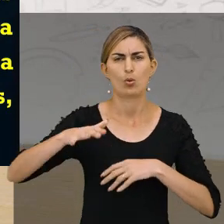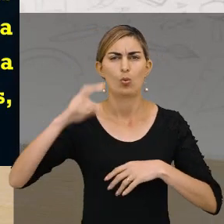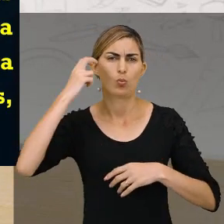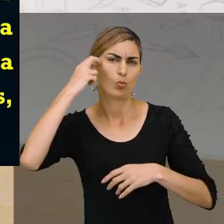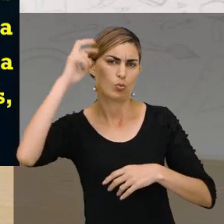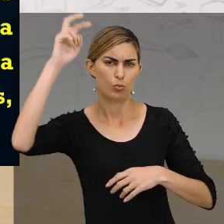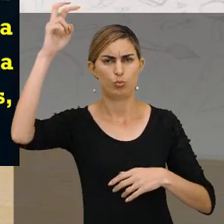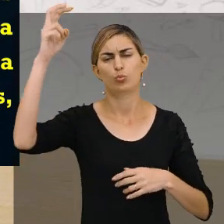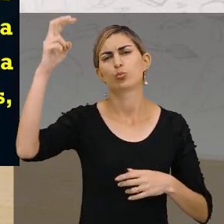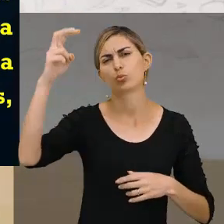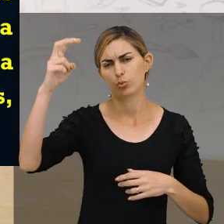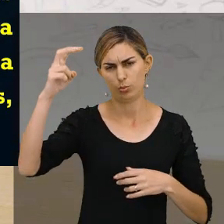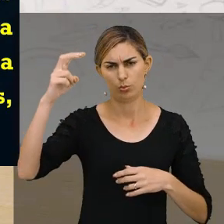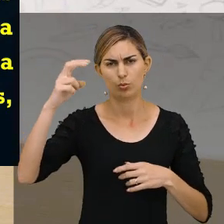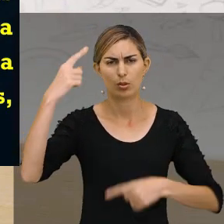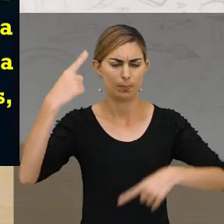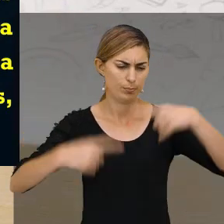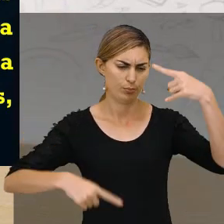movimentos culturais,